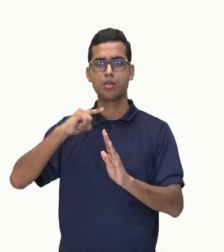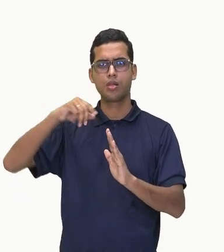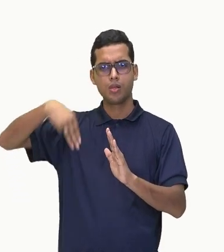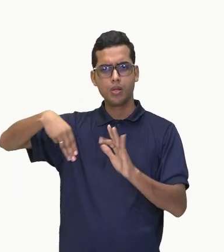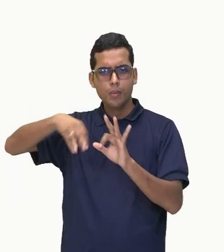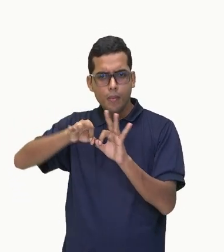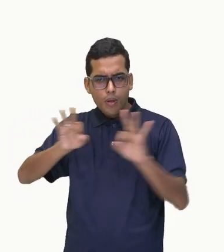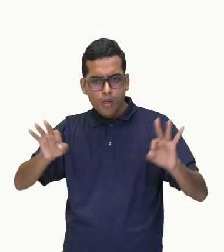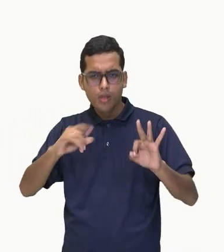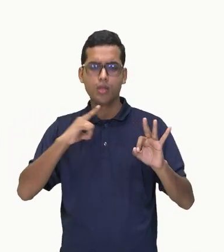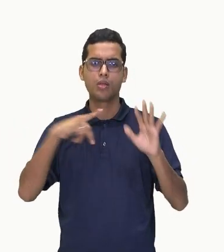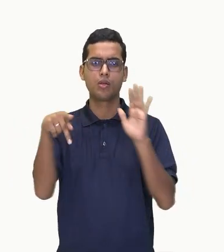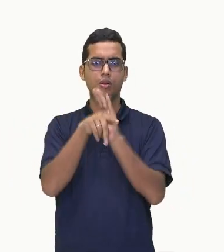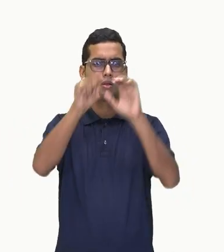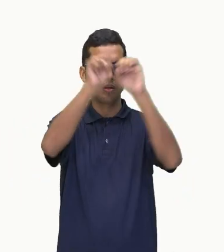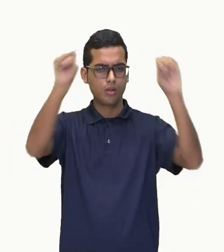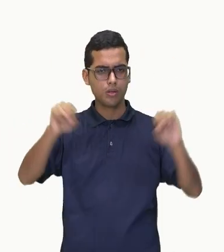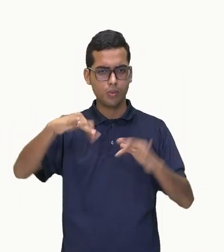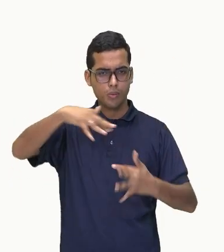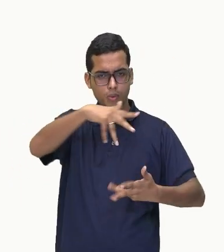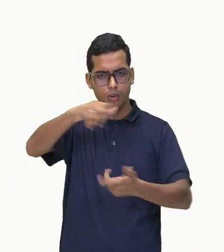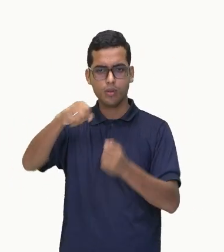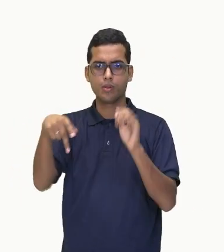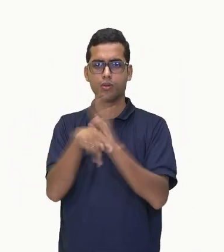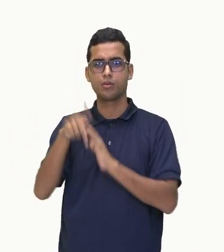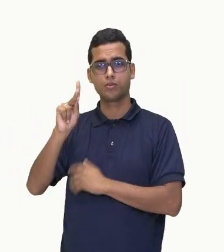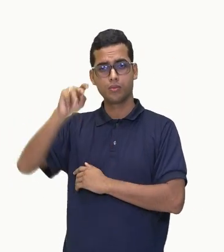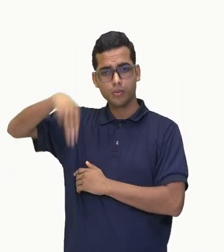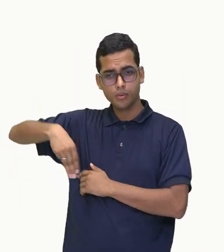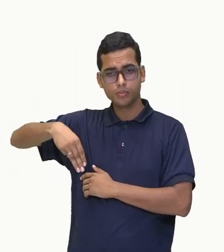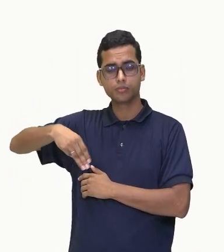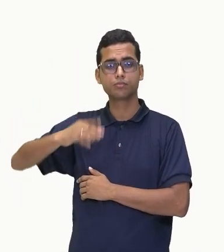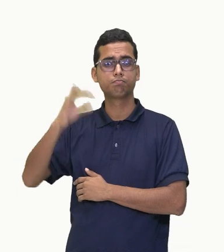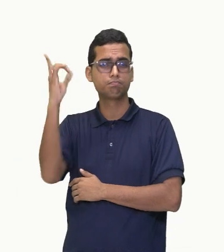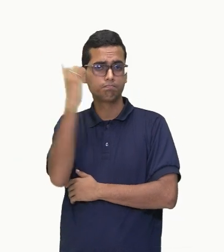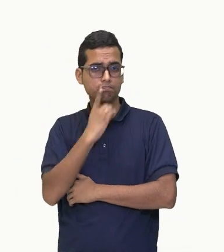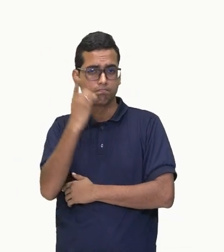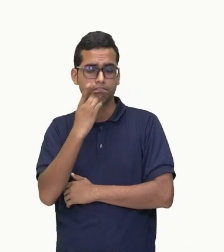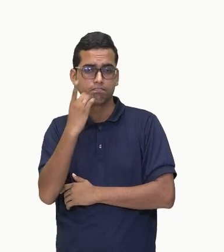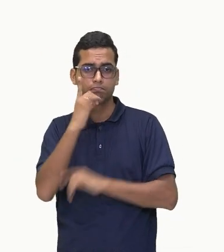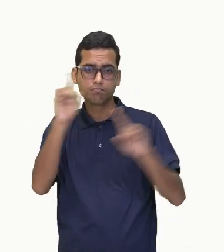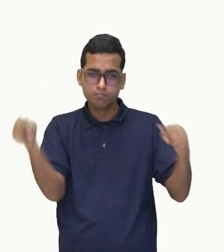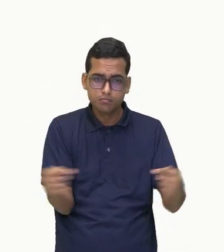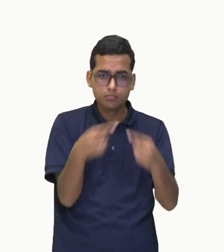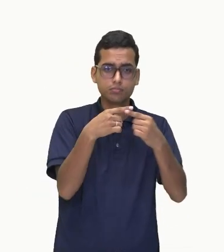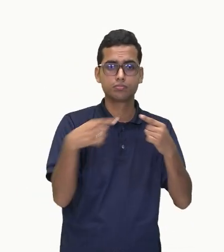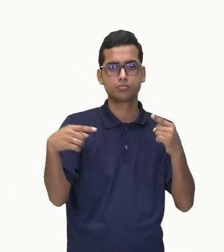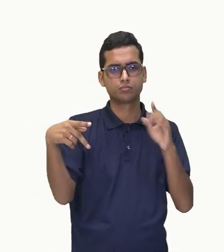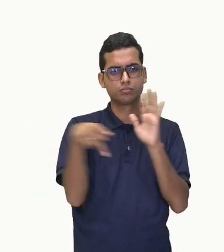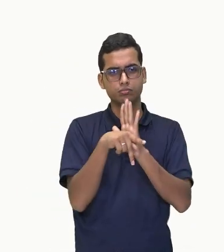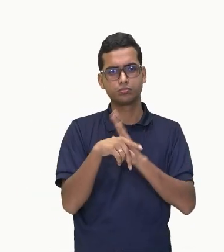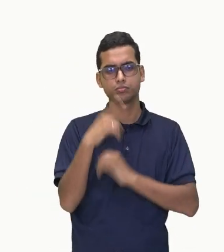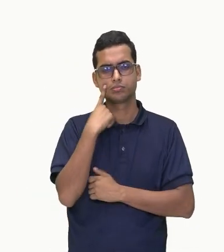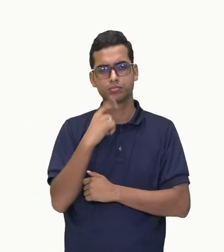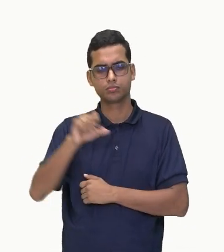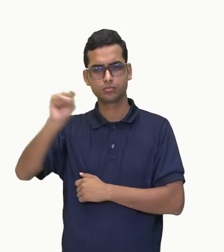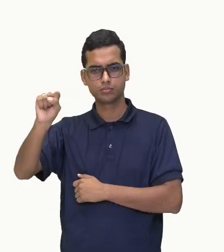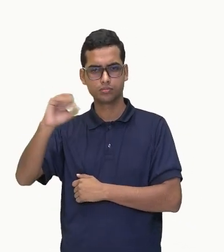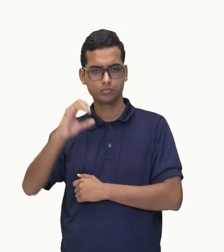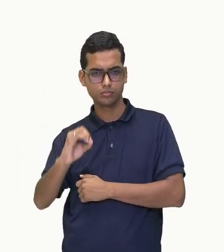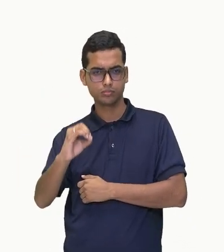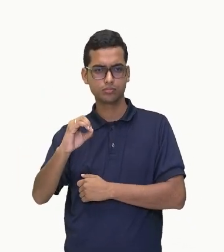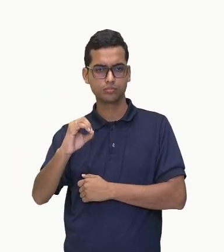sistema internacional, e o km, que é no nosso cotidiano. O S0 ou S índice 0,